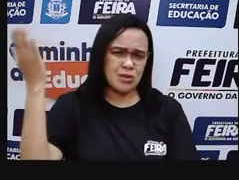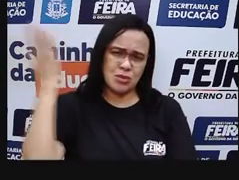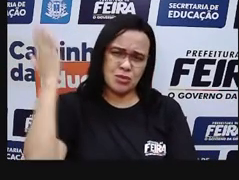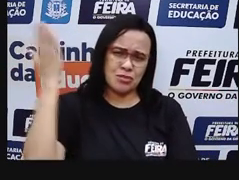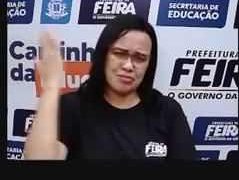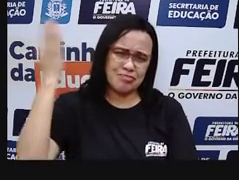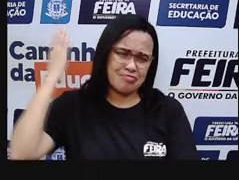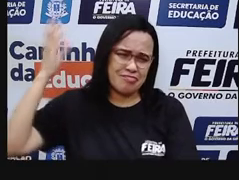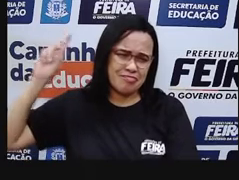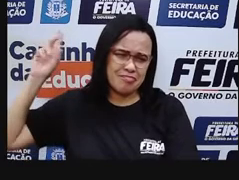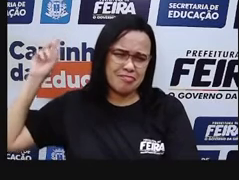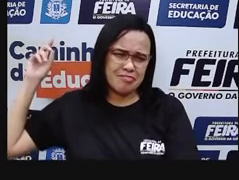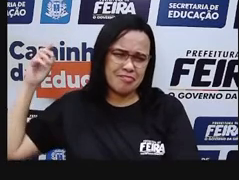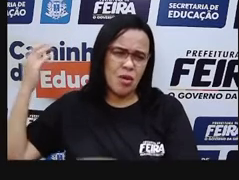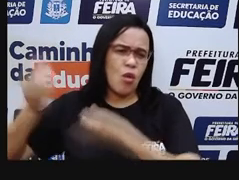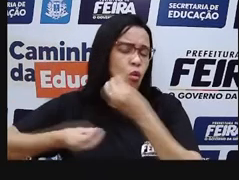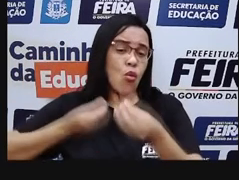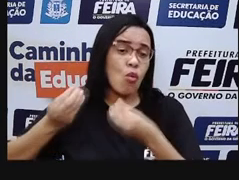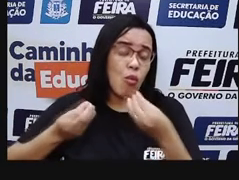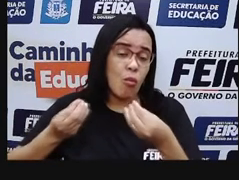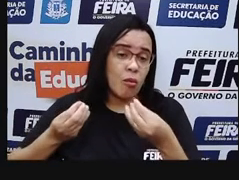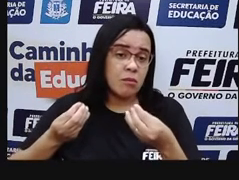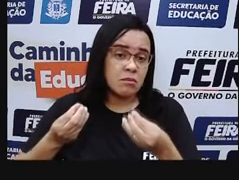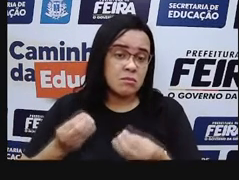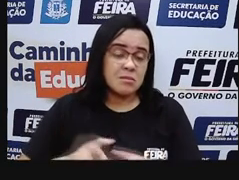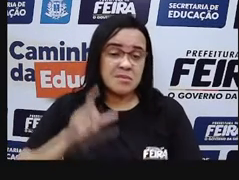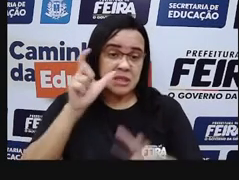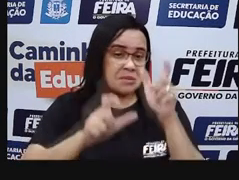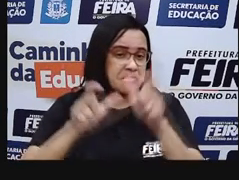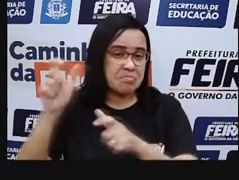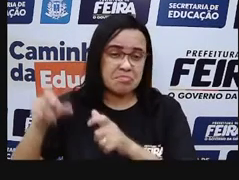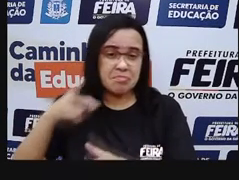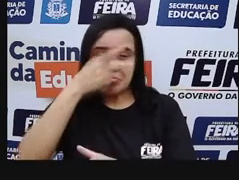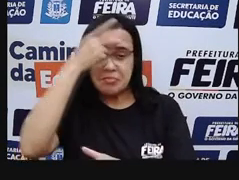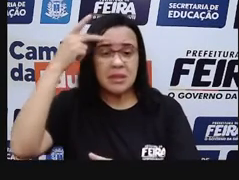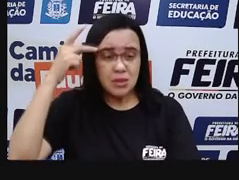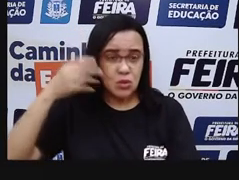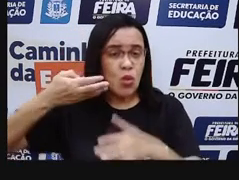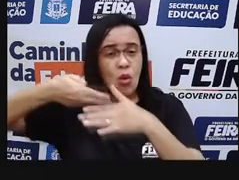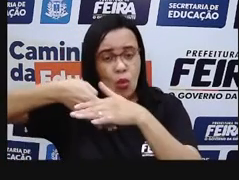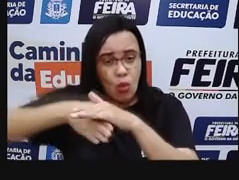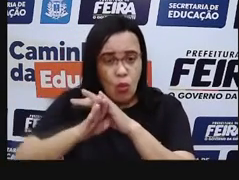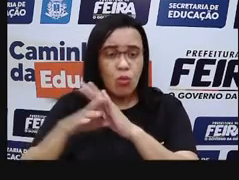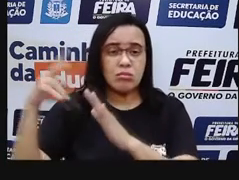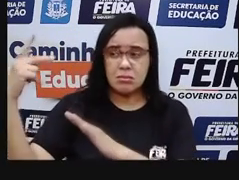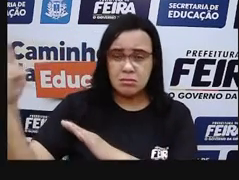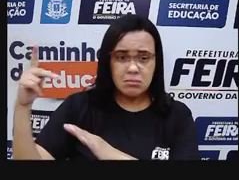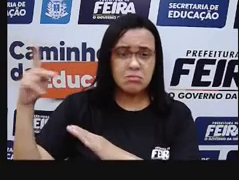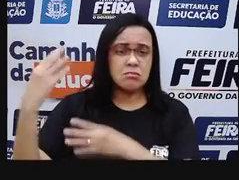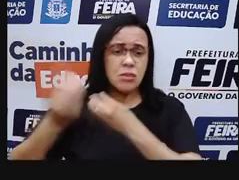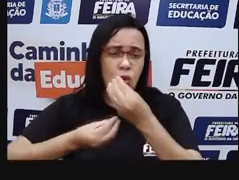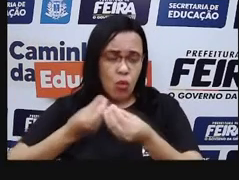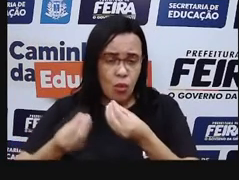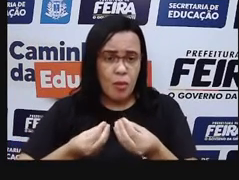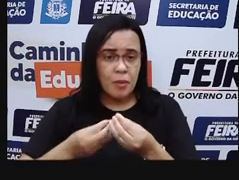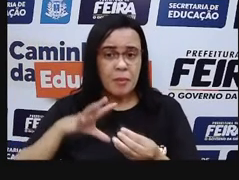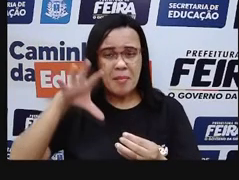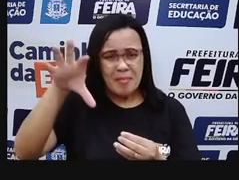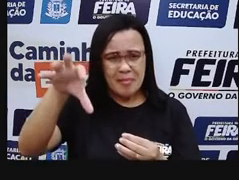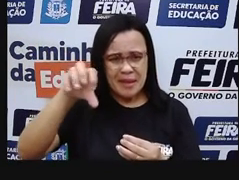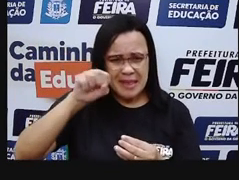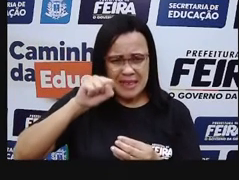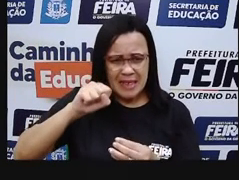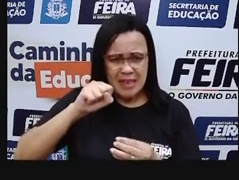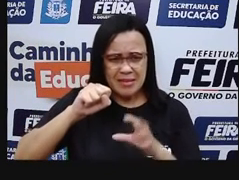era uma técnica Popular né do senso comum vamos dizer assim da época as pessoas pegavam as